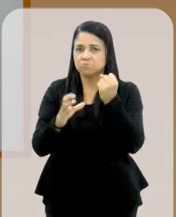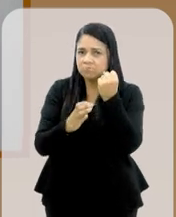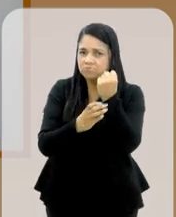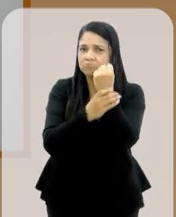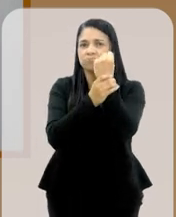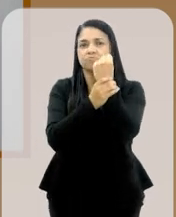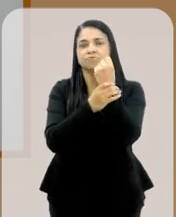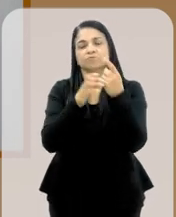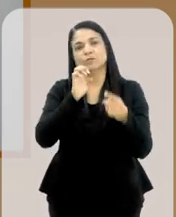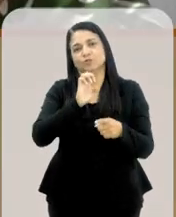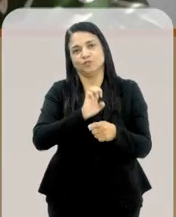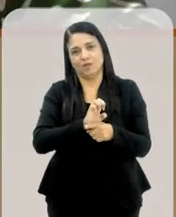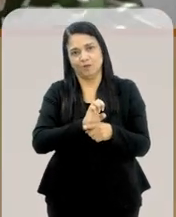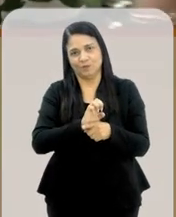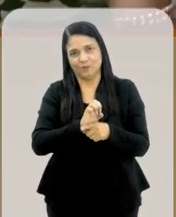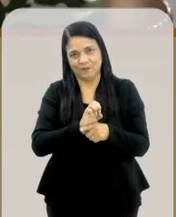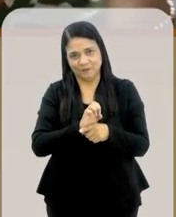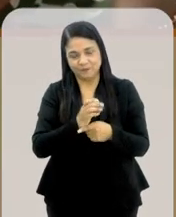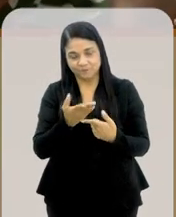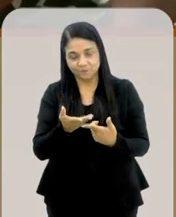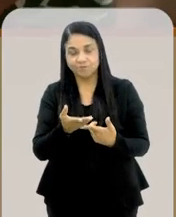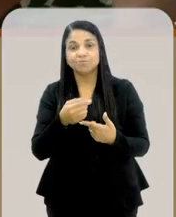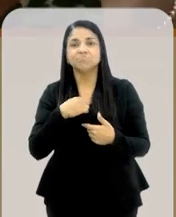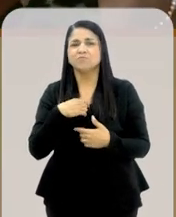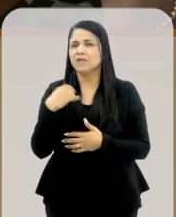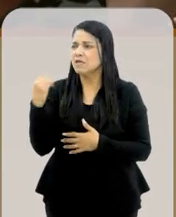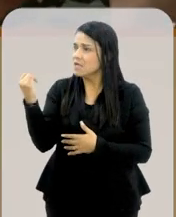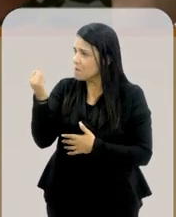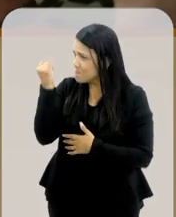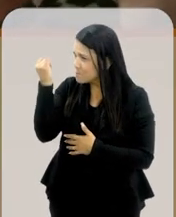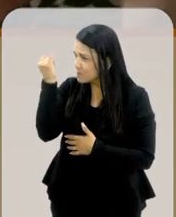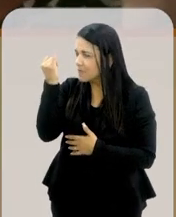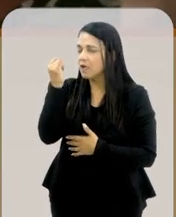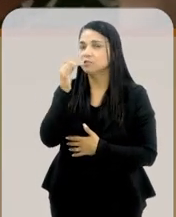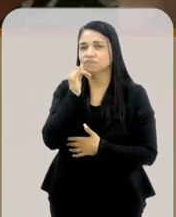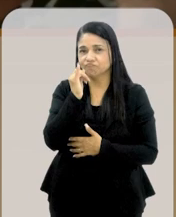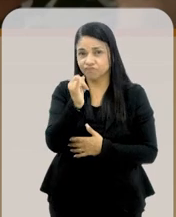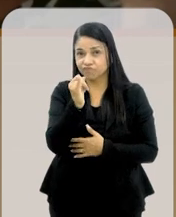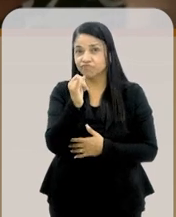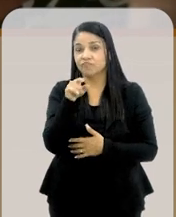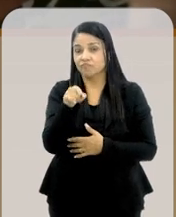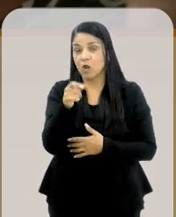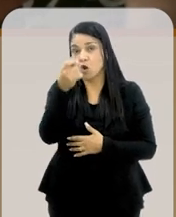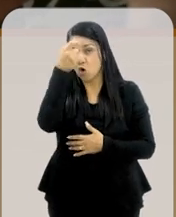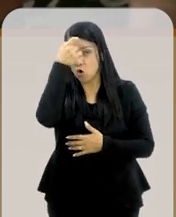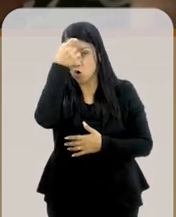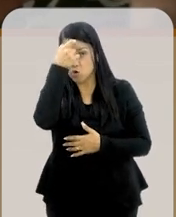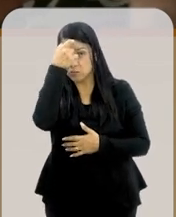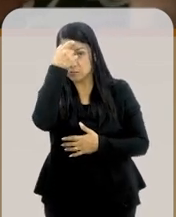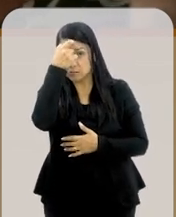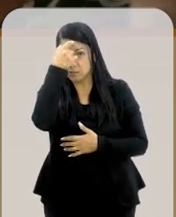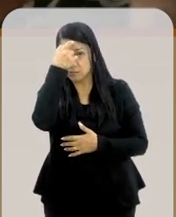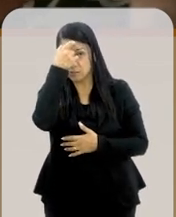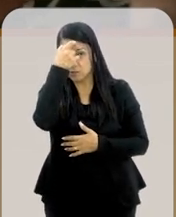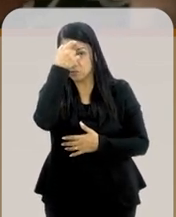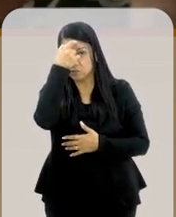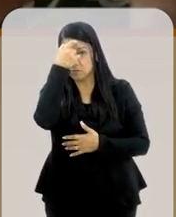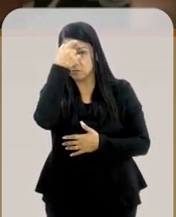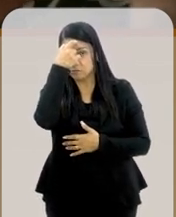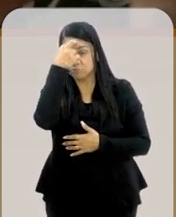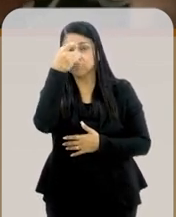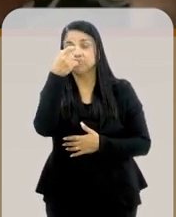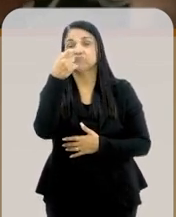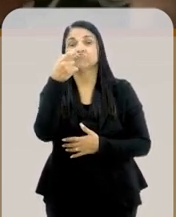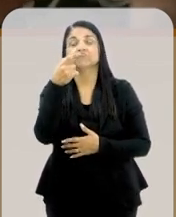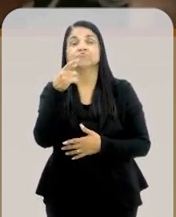pessoais garantidos pelo Estado. E é importante a gente dizer também que além dessa conscientização, né,